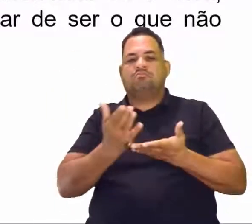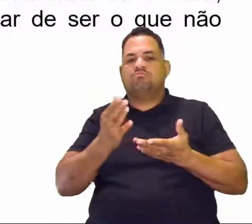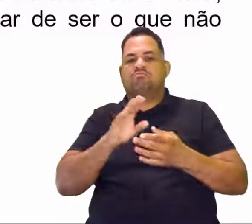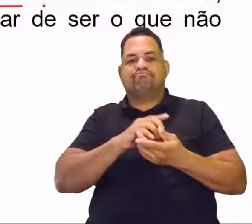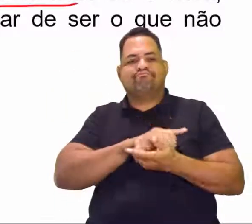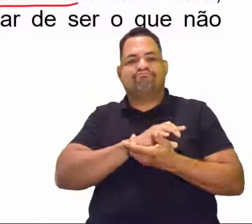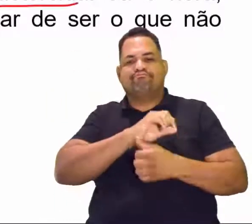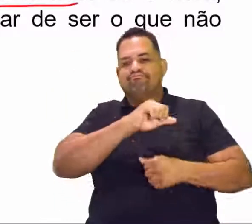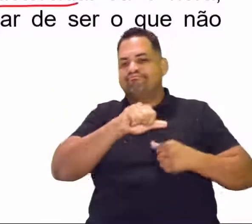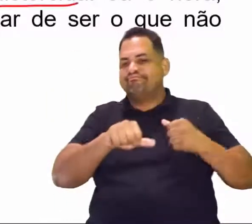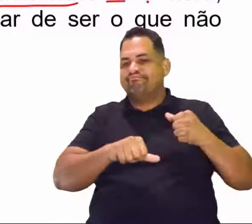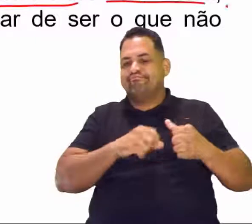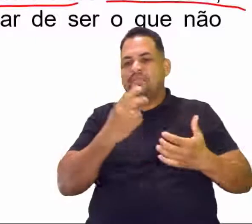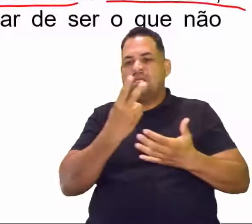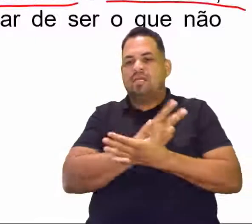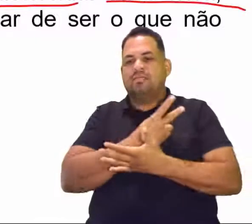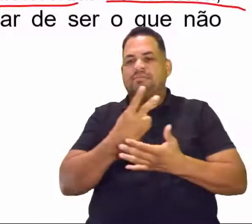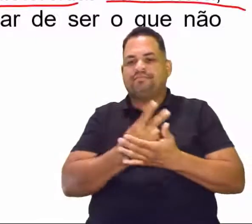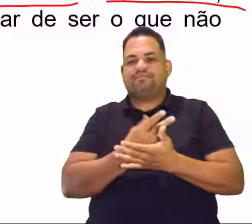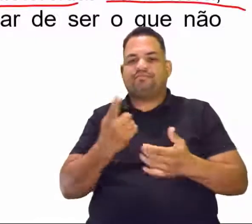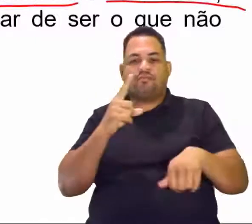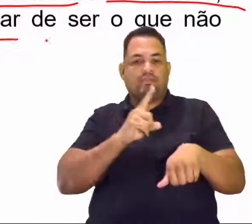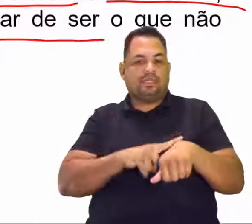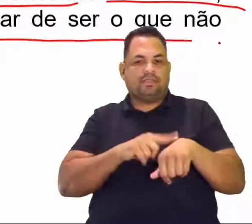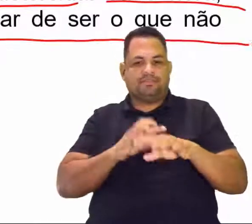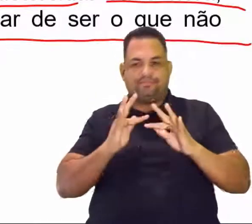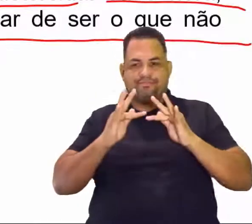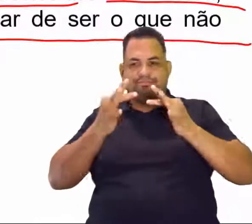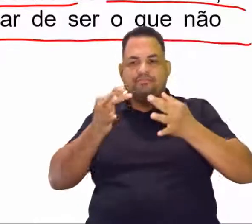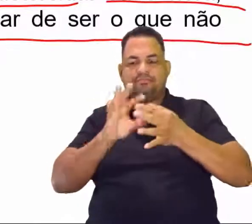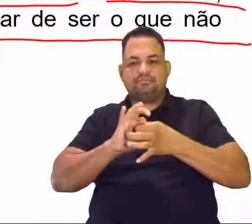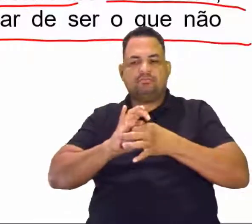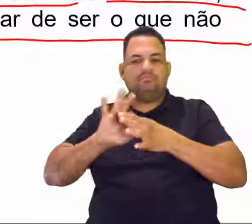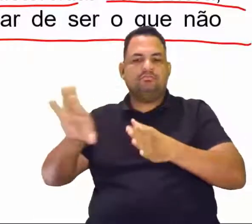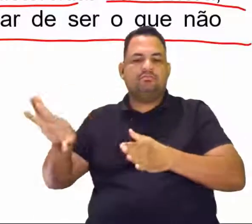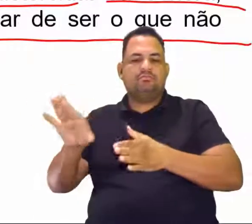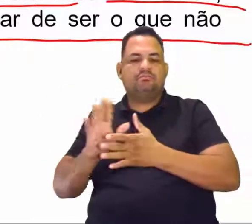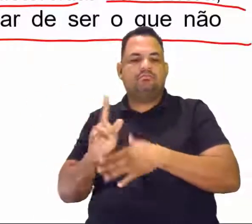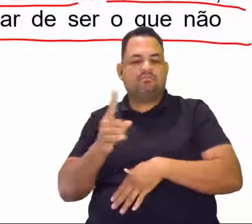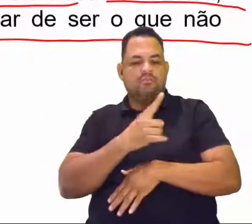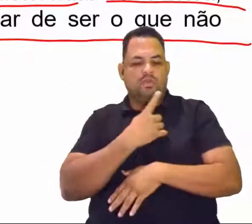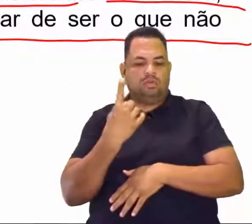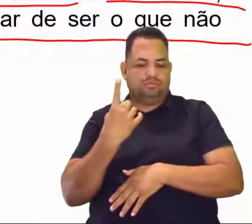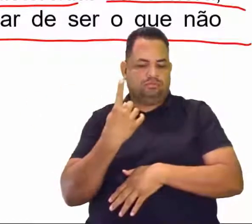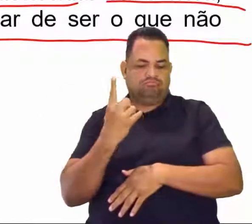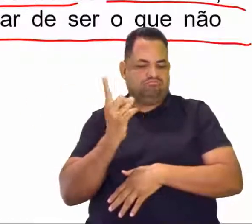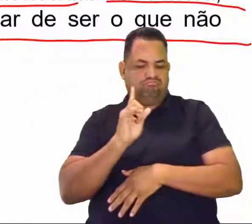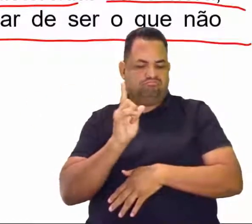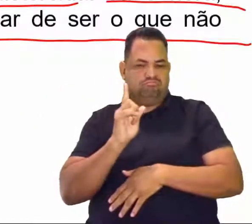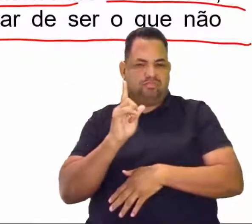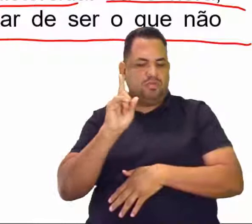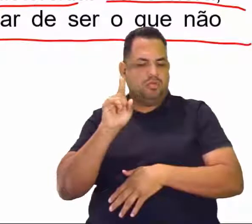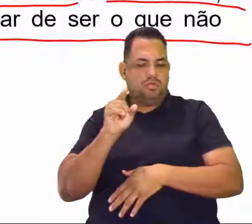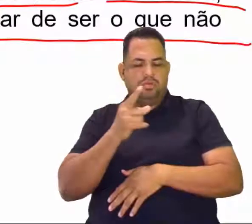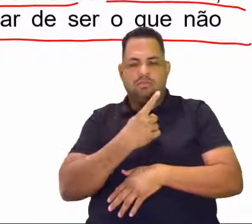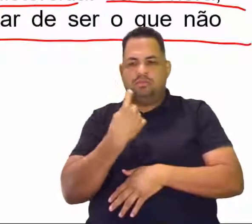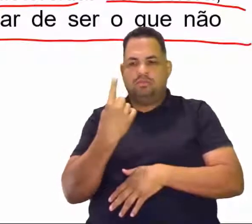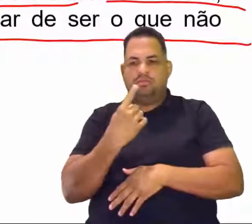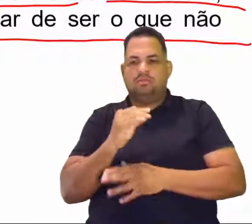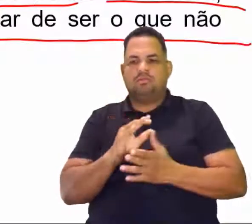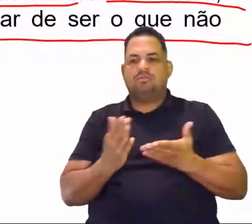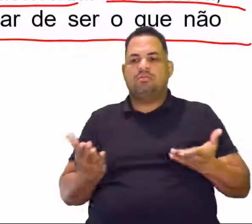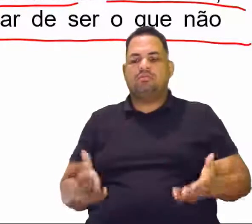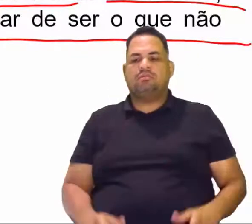necessariamente de torcida já é hora finalmente de deixar de ser o que não somos a gente acaba